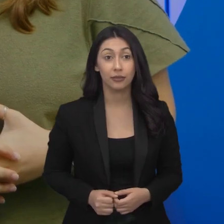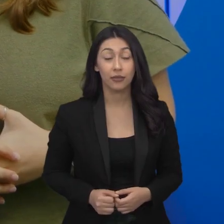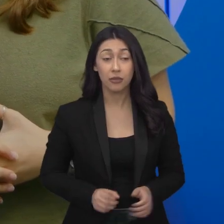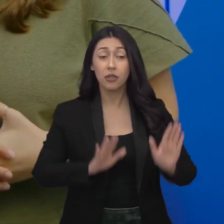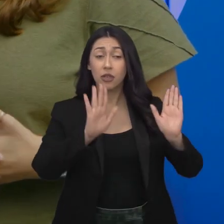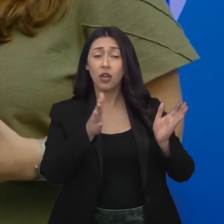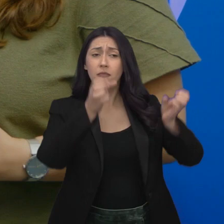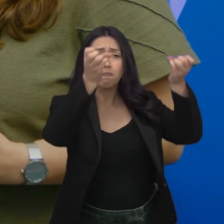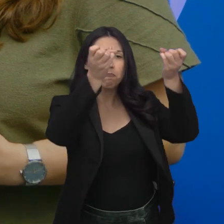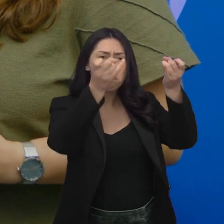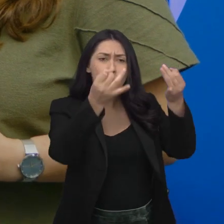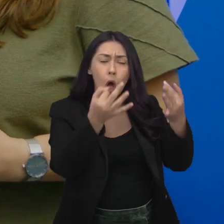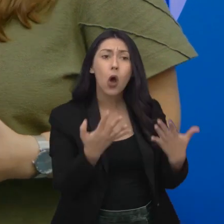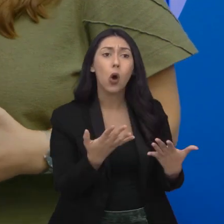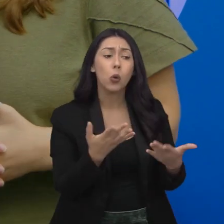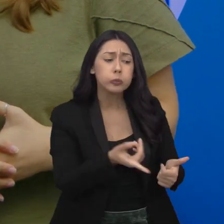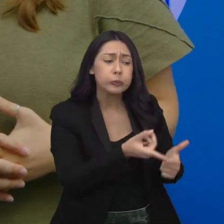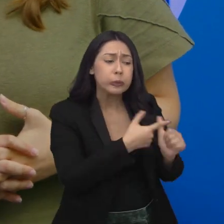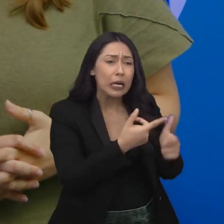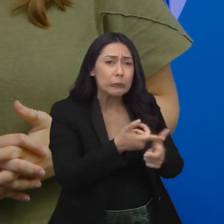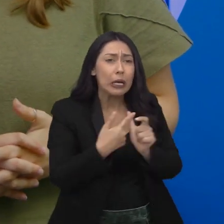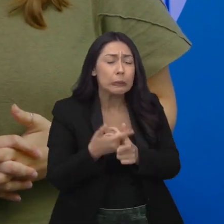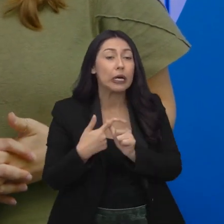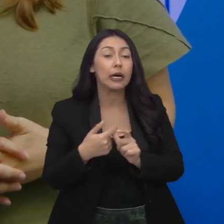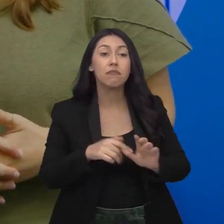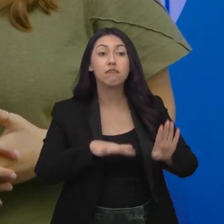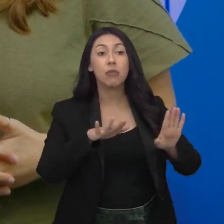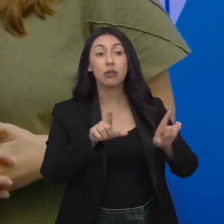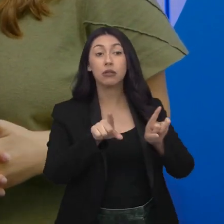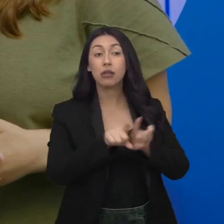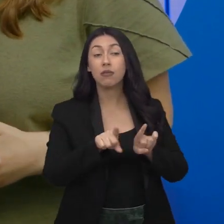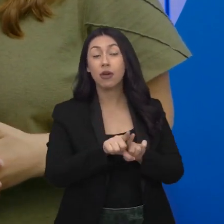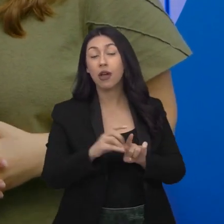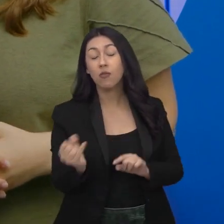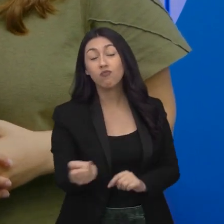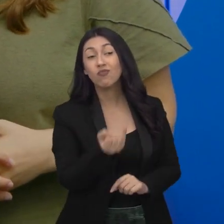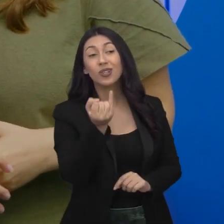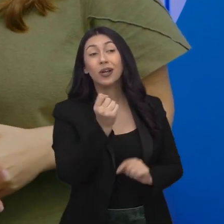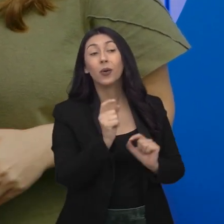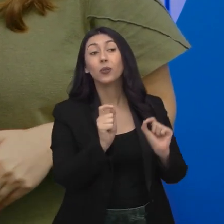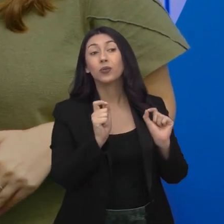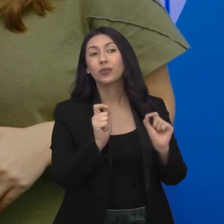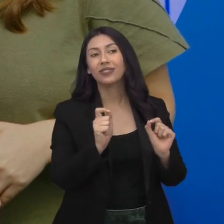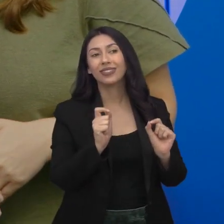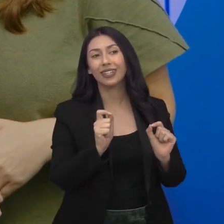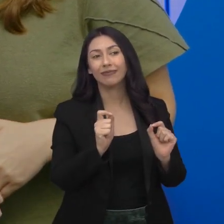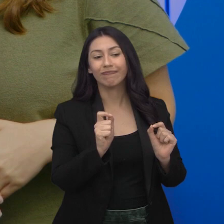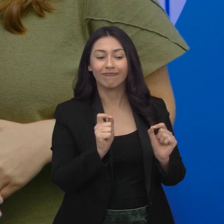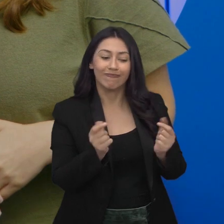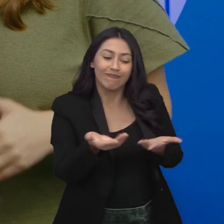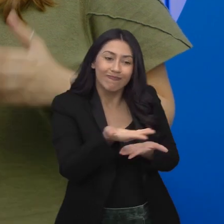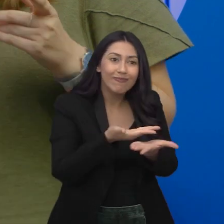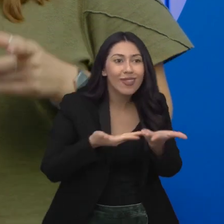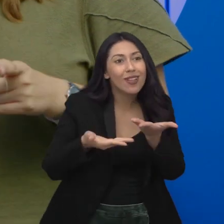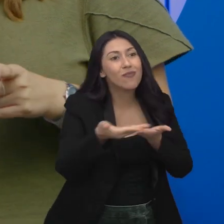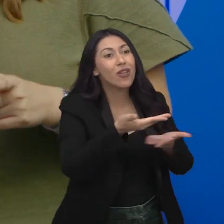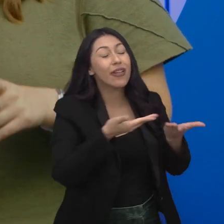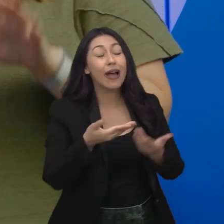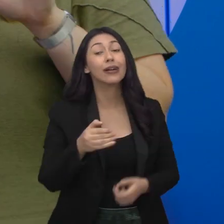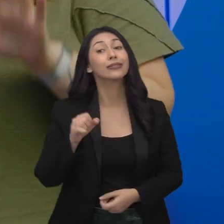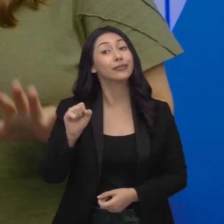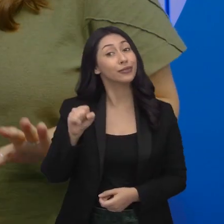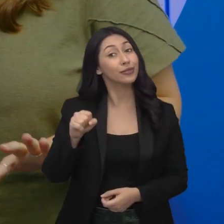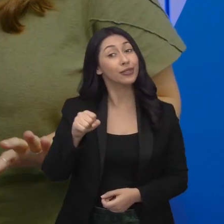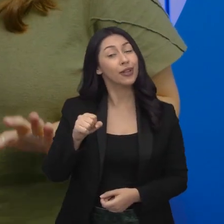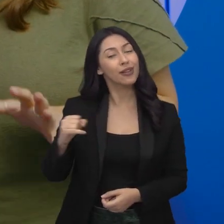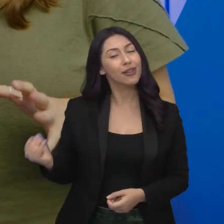A gente já falou bastante das contas, mas tem outra coisa muito importante nos condomínios: a boa convivência. É verdade,